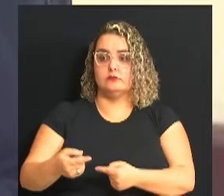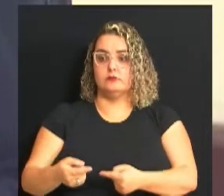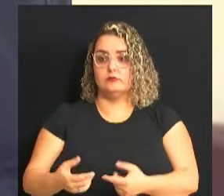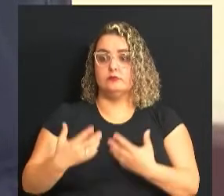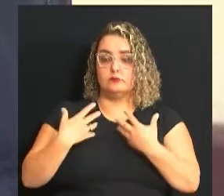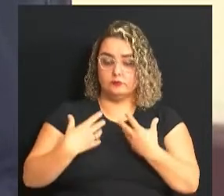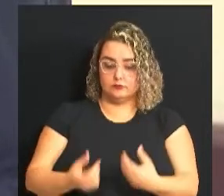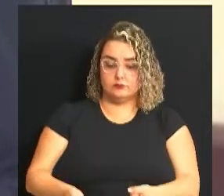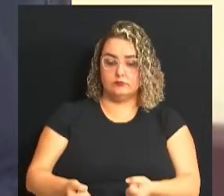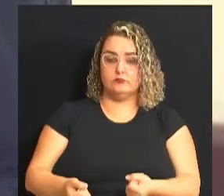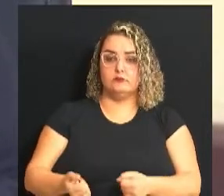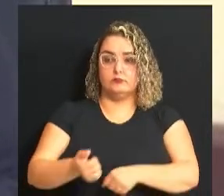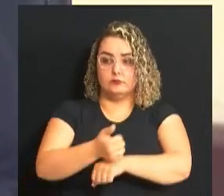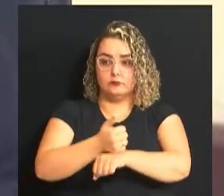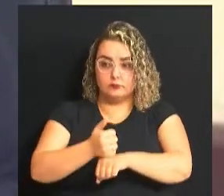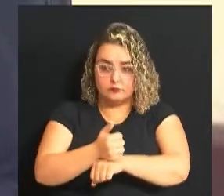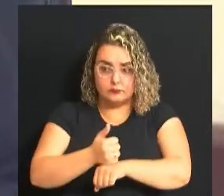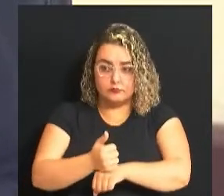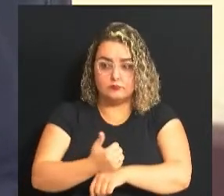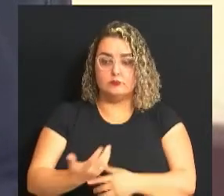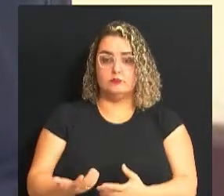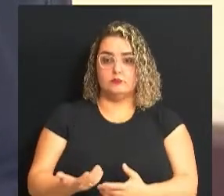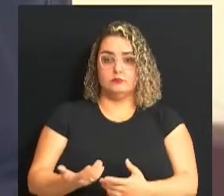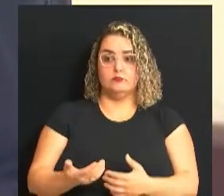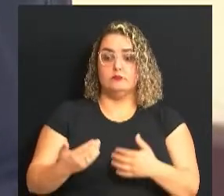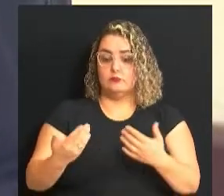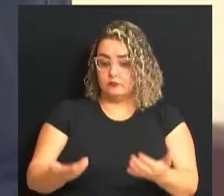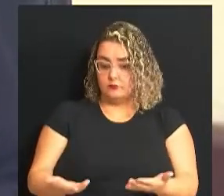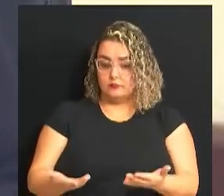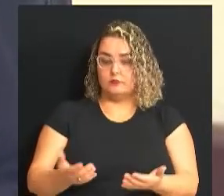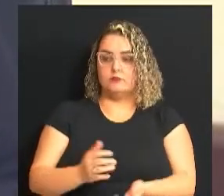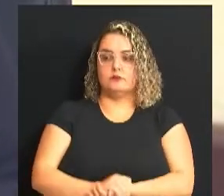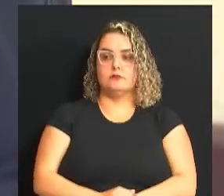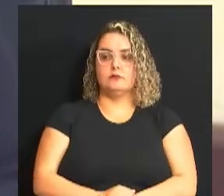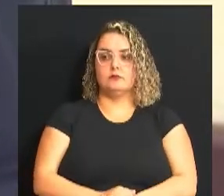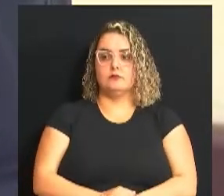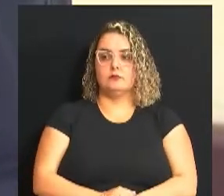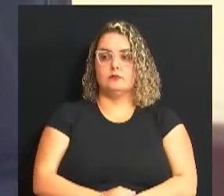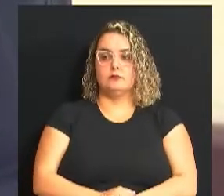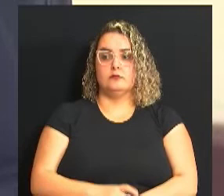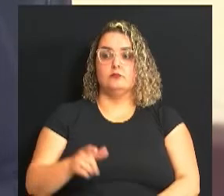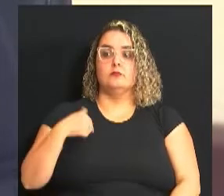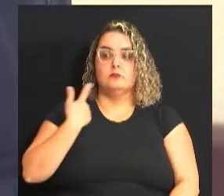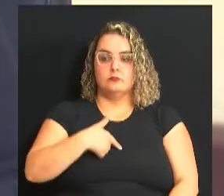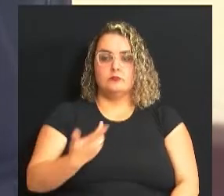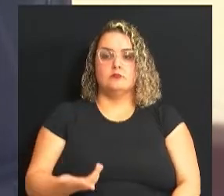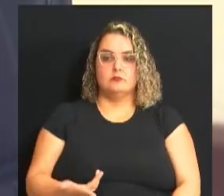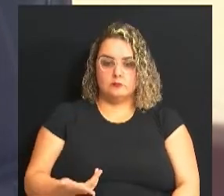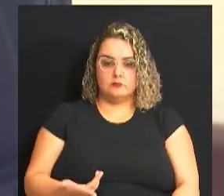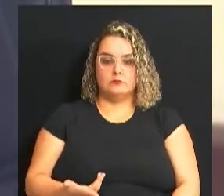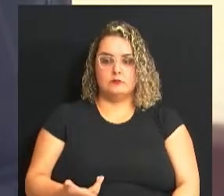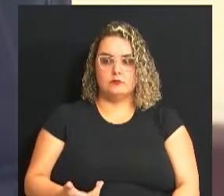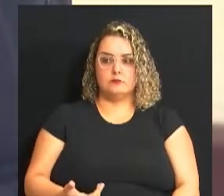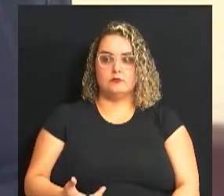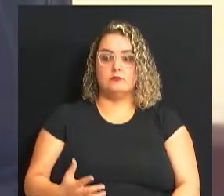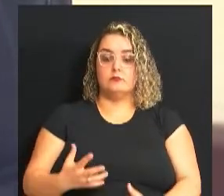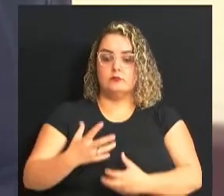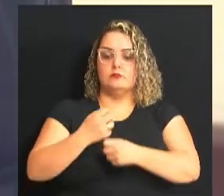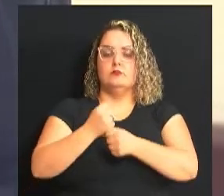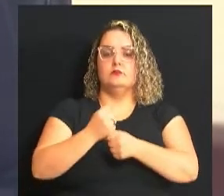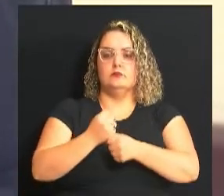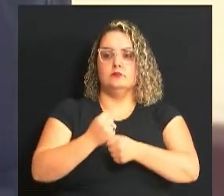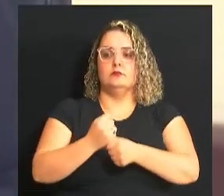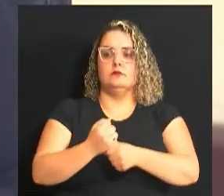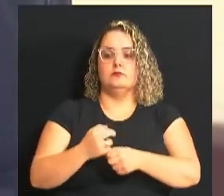recebemos desses profissionais, ficou muito ali colocado para nós a necessidade de um fortalecimento da rede de